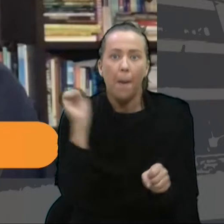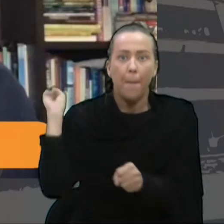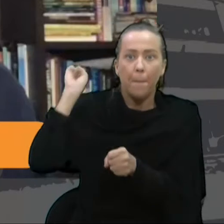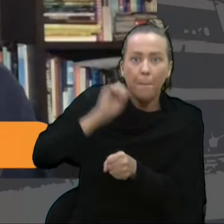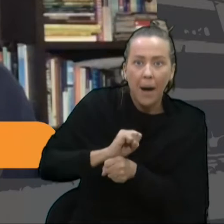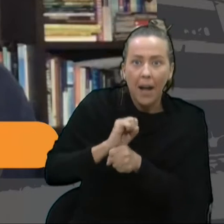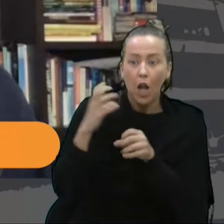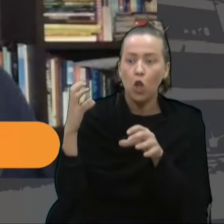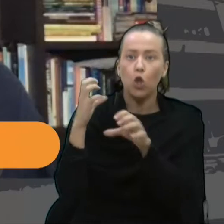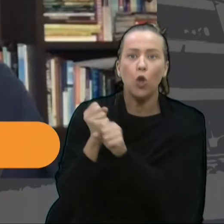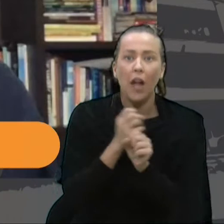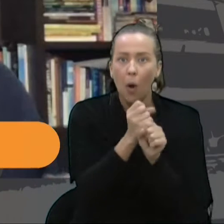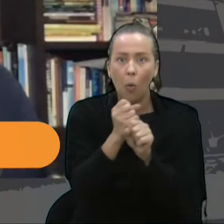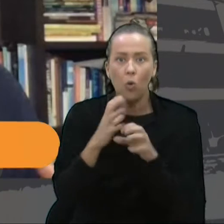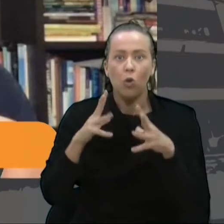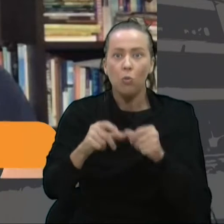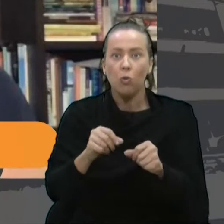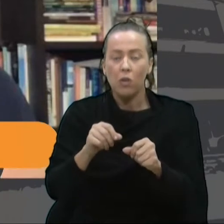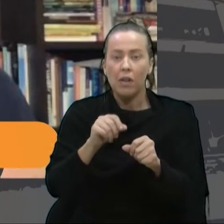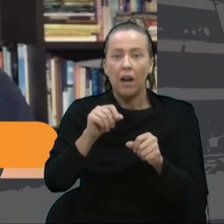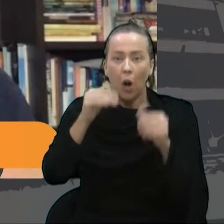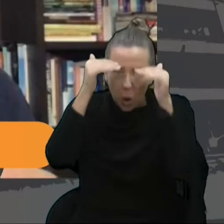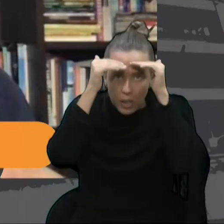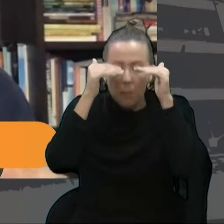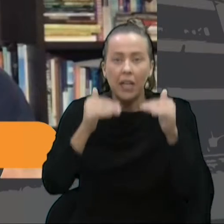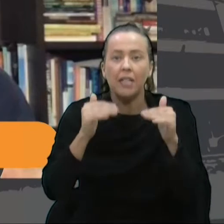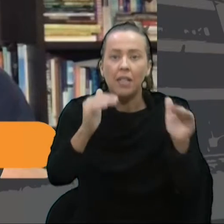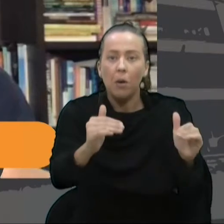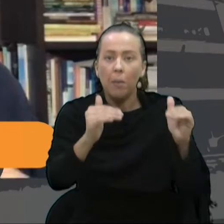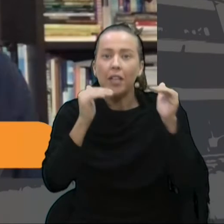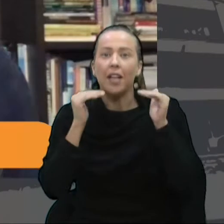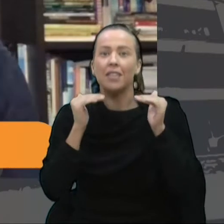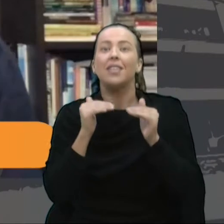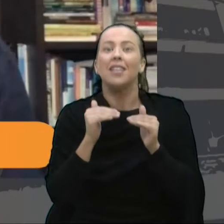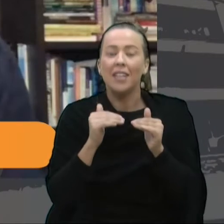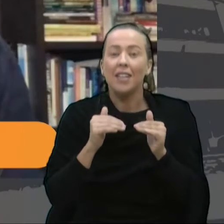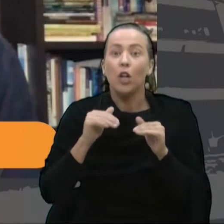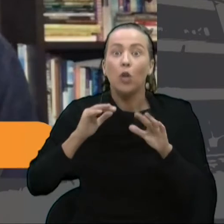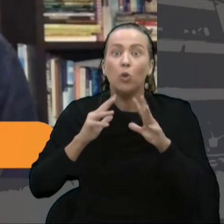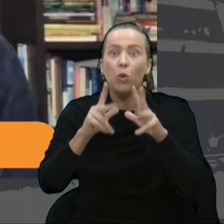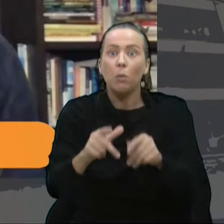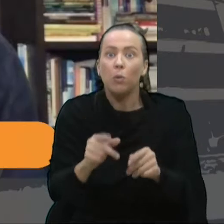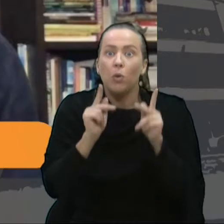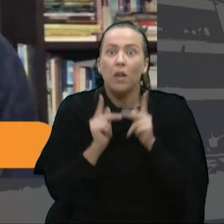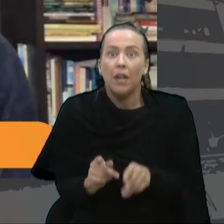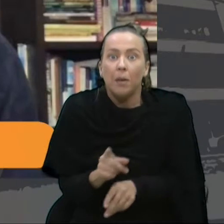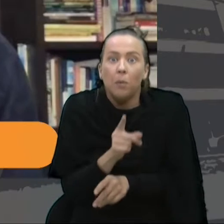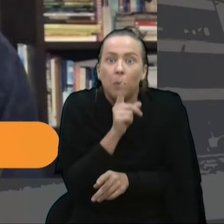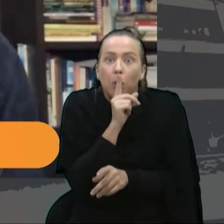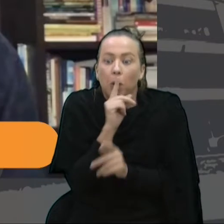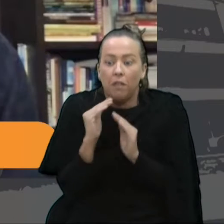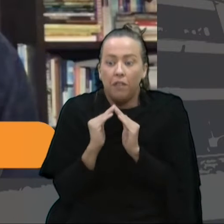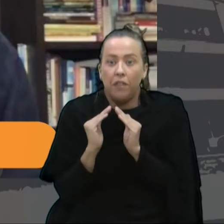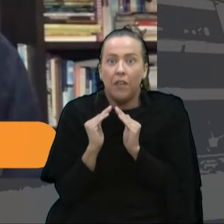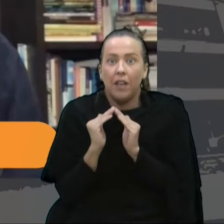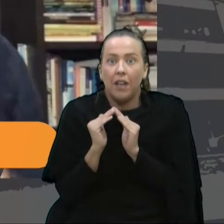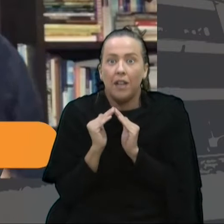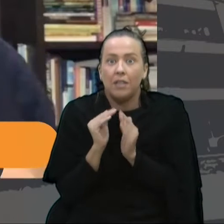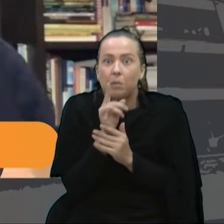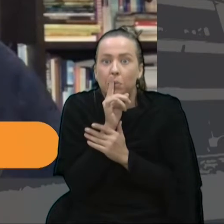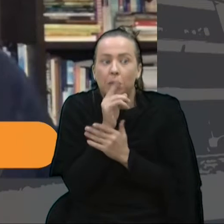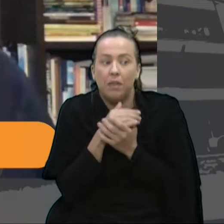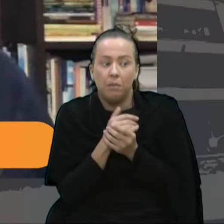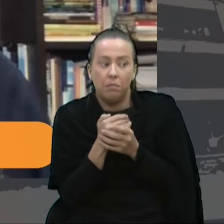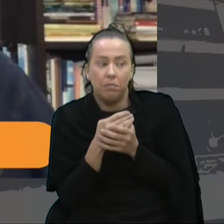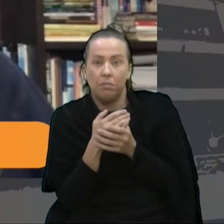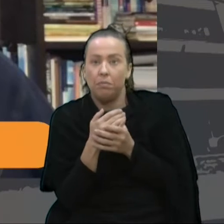medo... Aliás, o medo paralisa também as defesas do organismo. Então, as pessoas ficam quietinhas em casa. Não, eu vou deixar que todas as